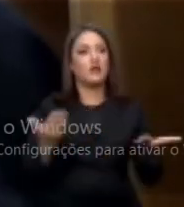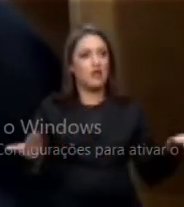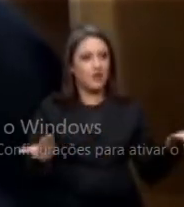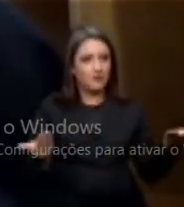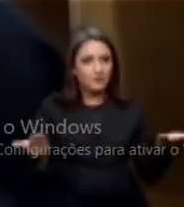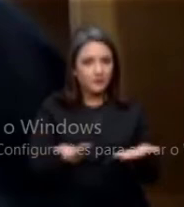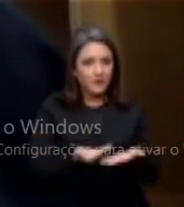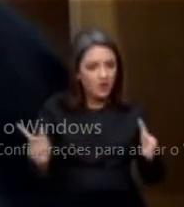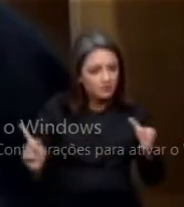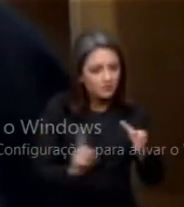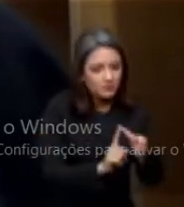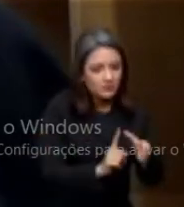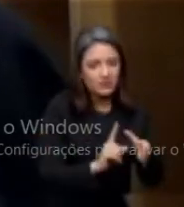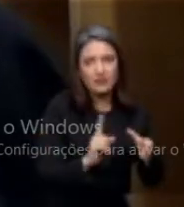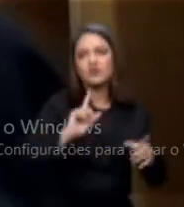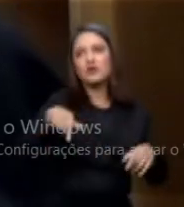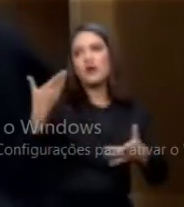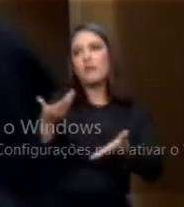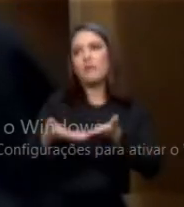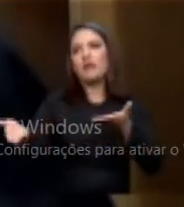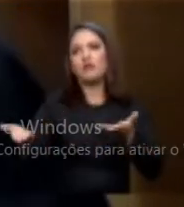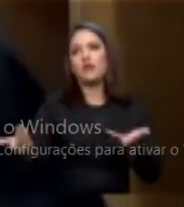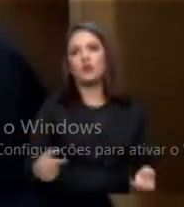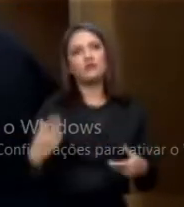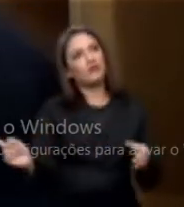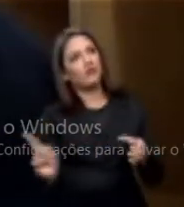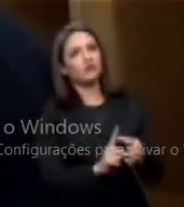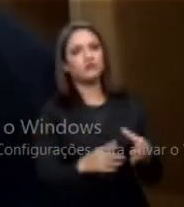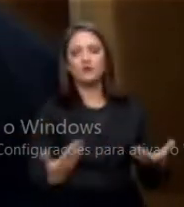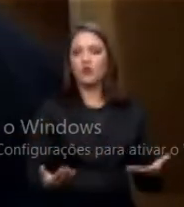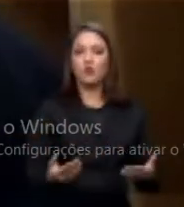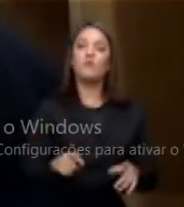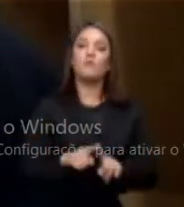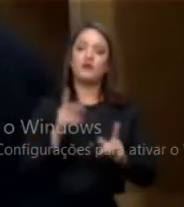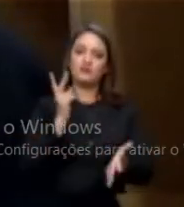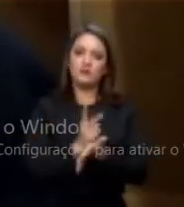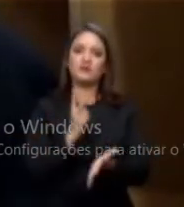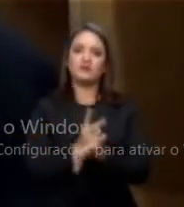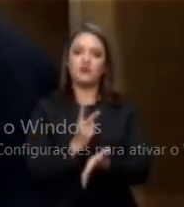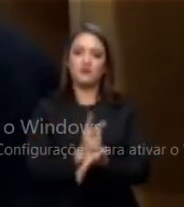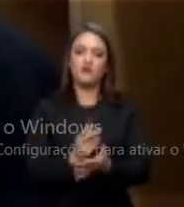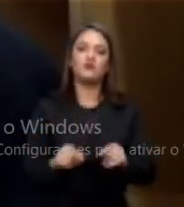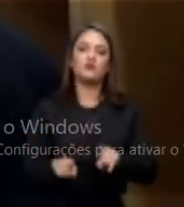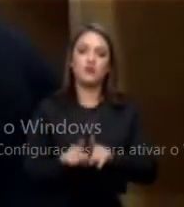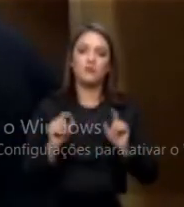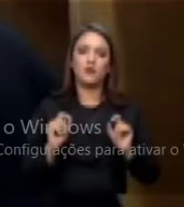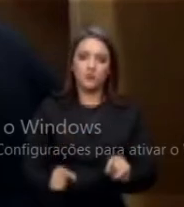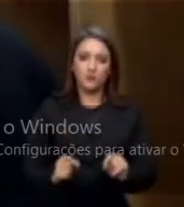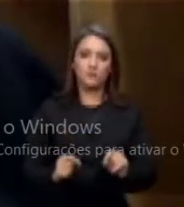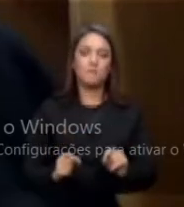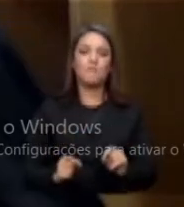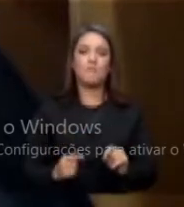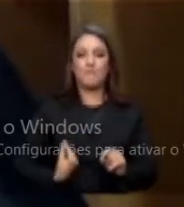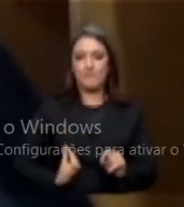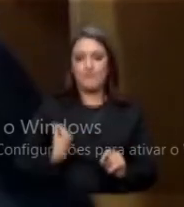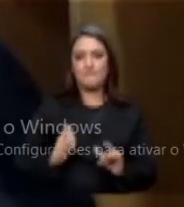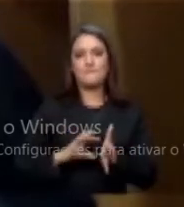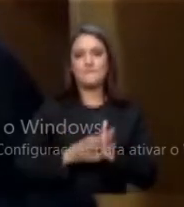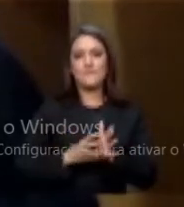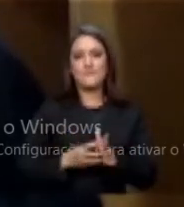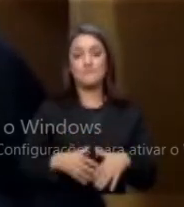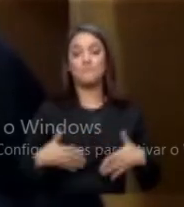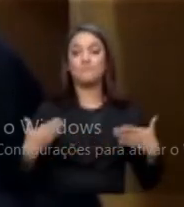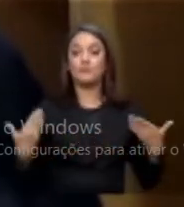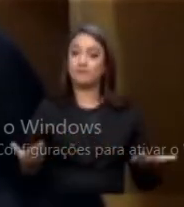posteriori, preservando a personalidade e a existência dos partidos. Houve, então,